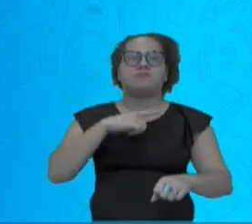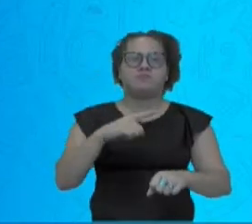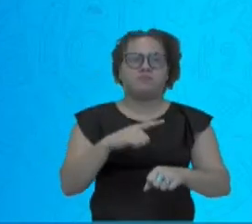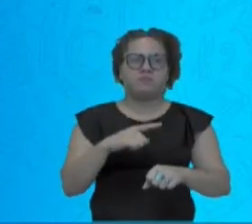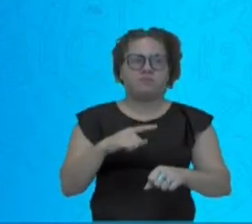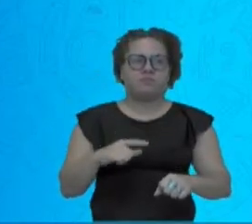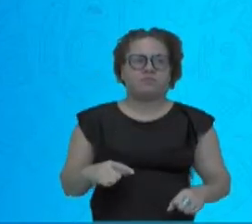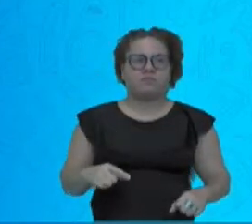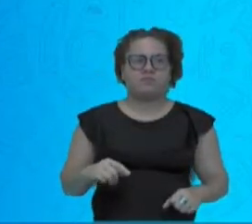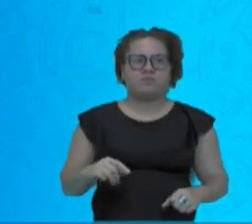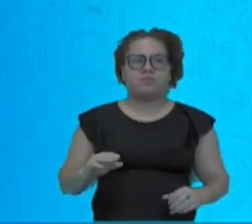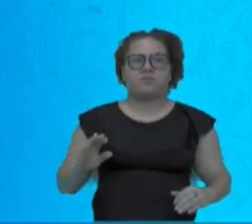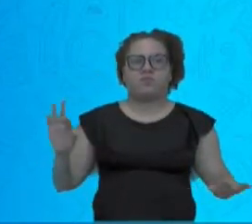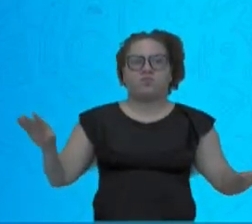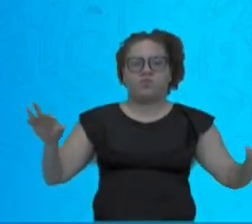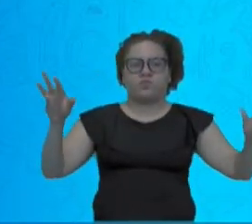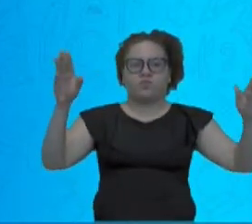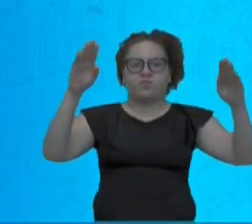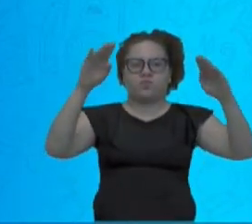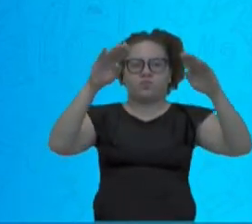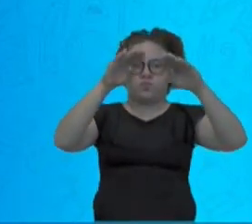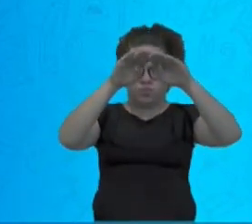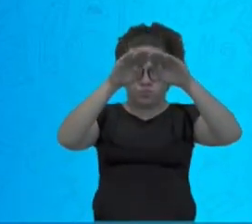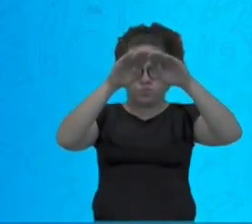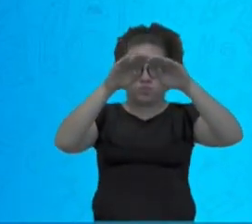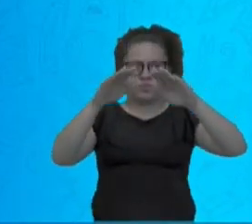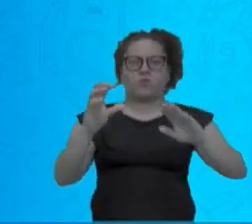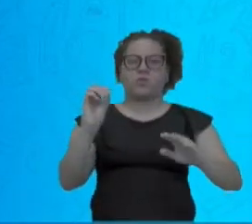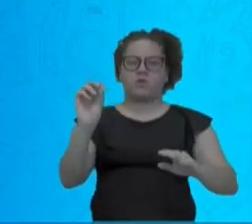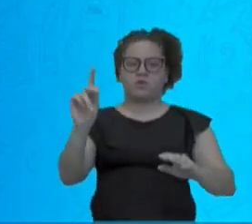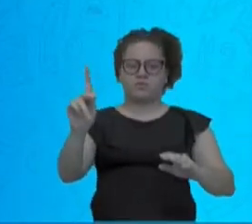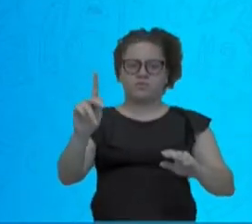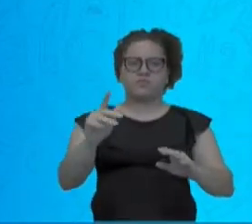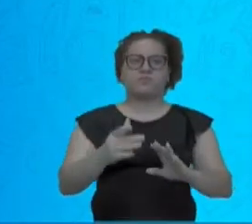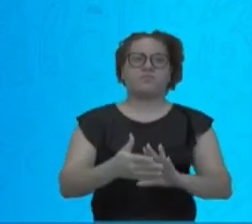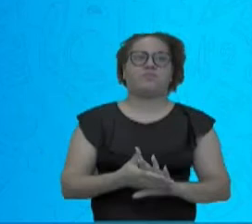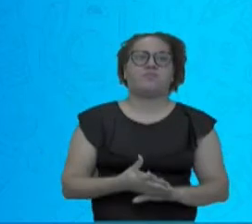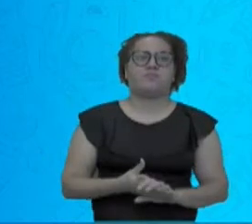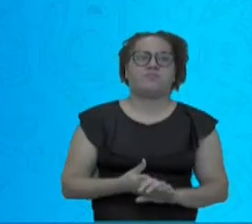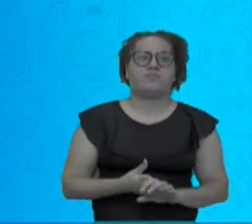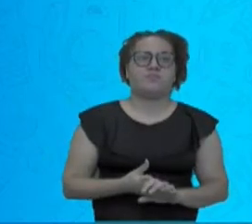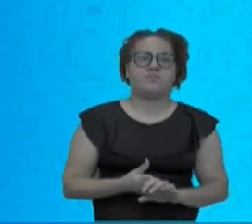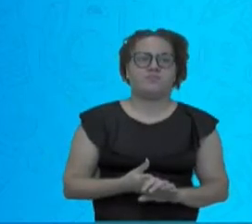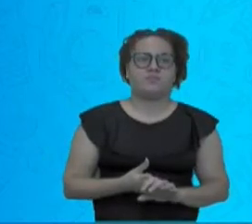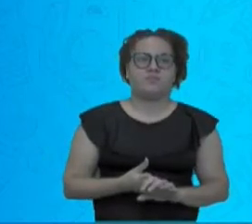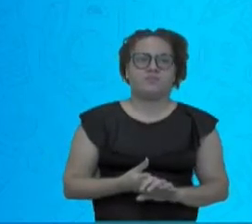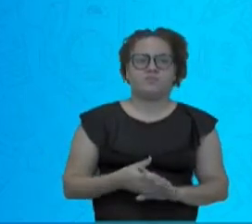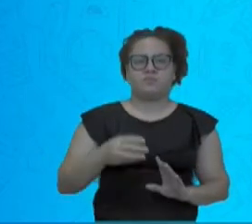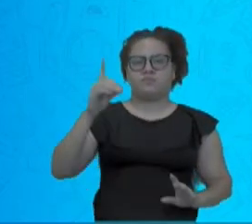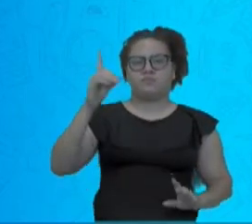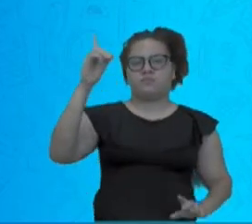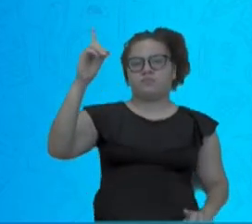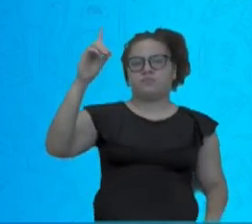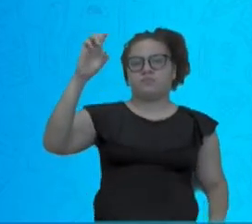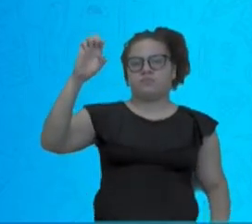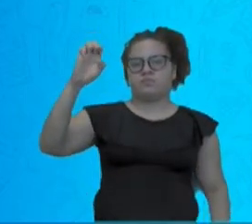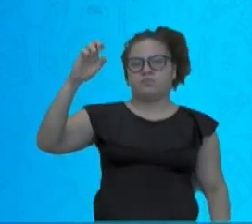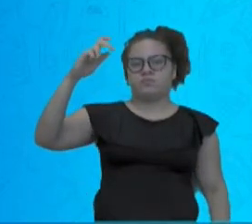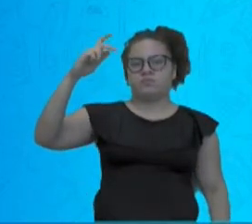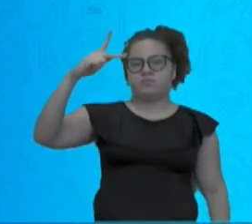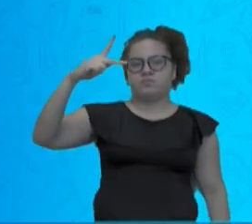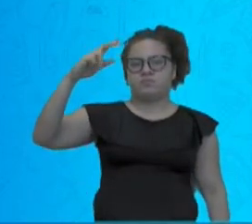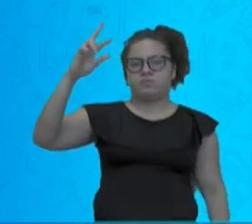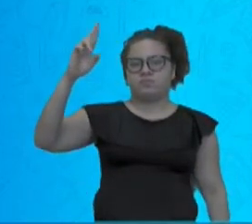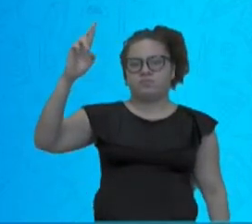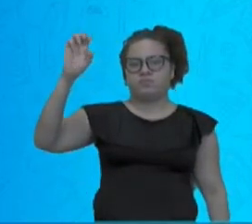eles são planos. Ok? E as depressões. Por